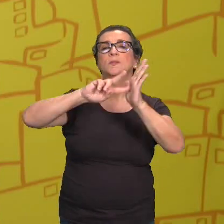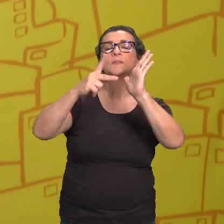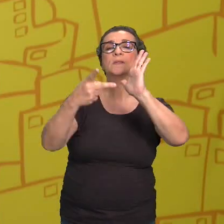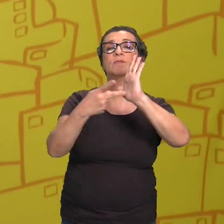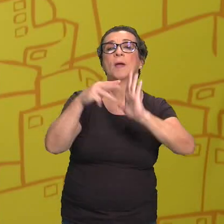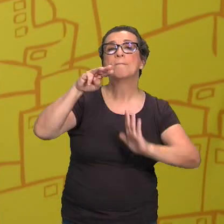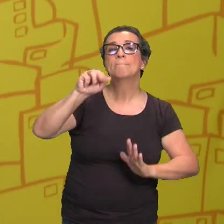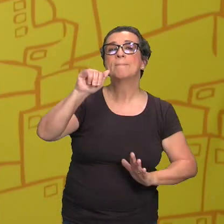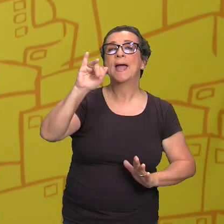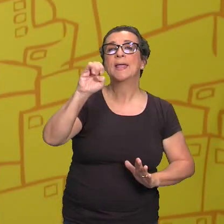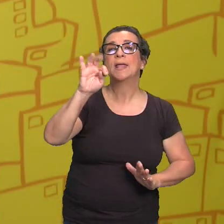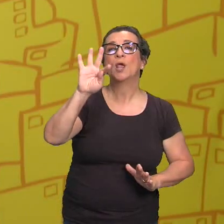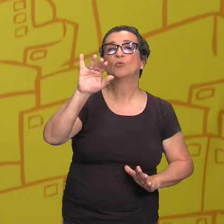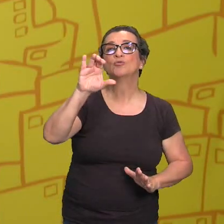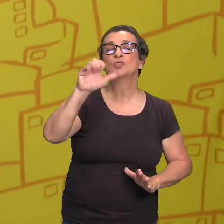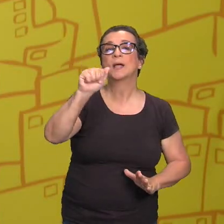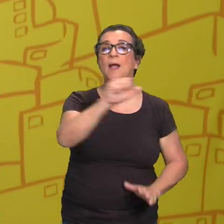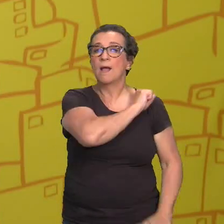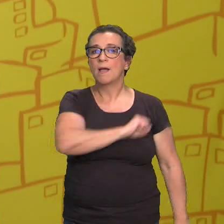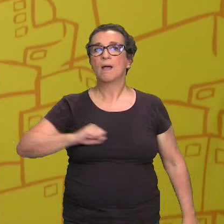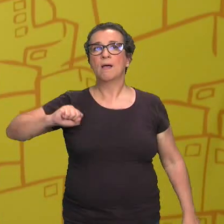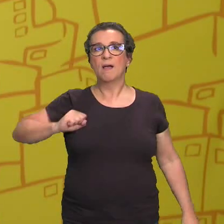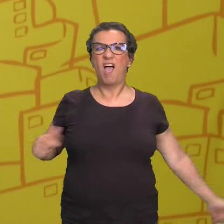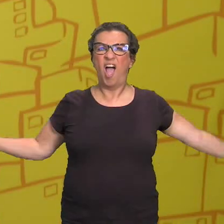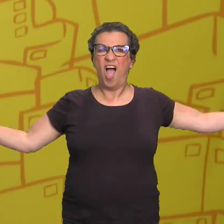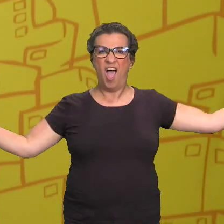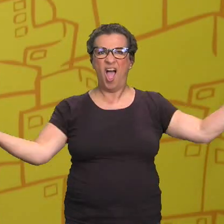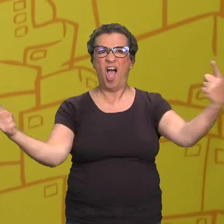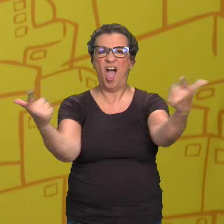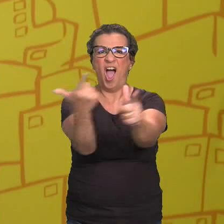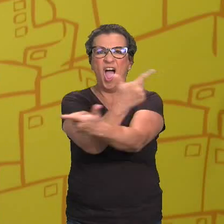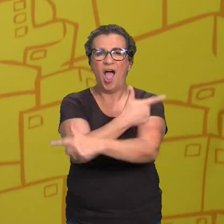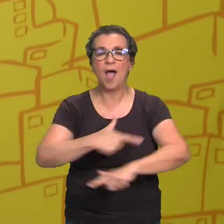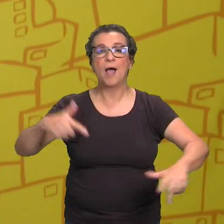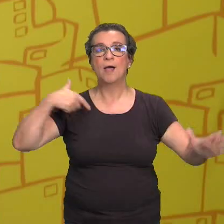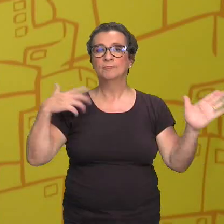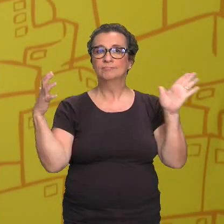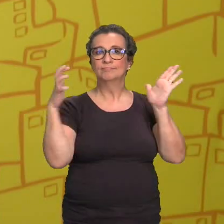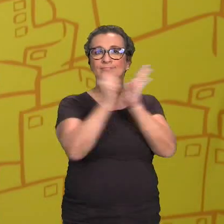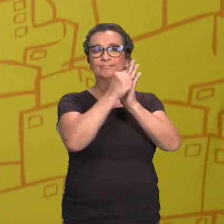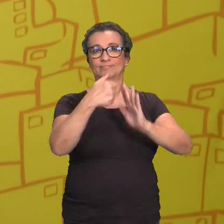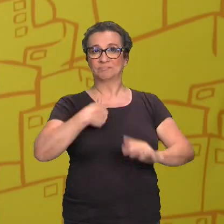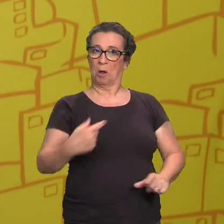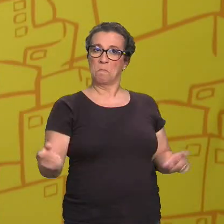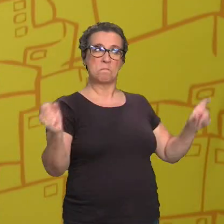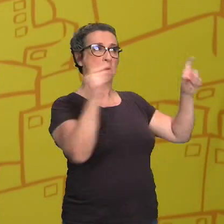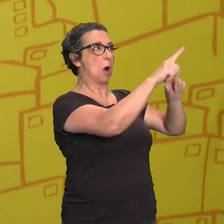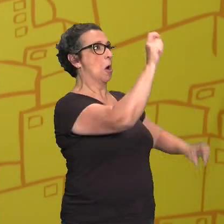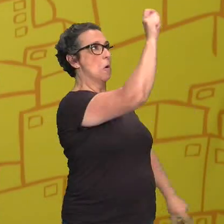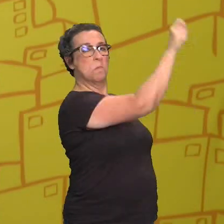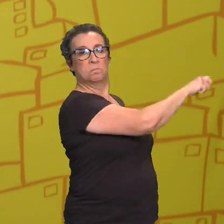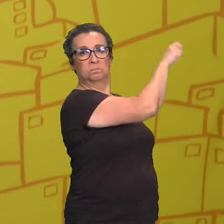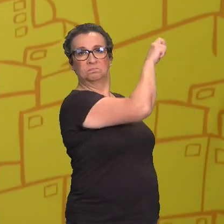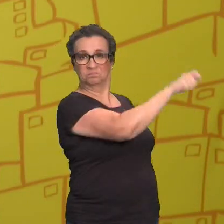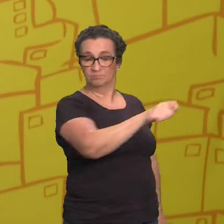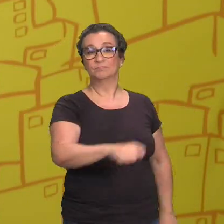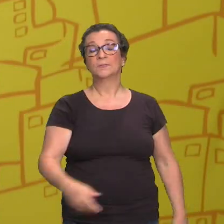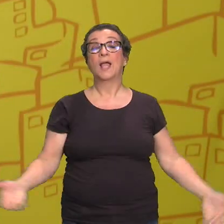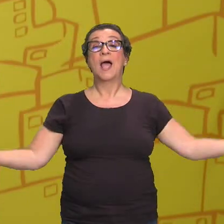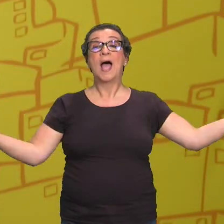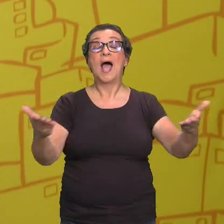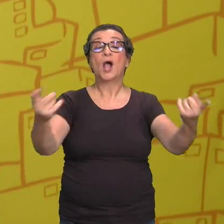a maiêutica socrática? Gargalhada geral e eu registrei o meu primeiro gol. Agora, cabe